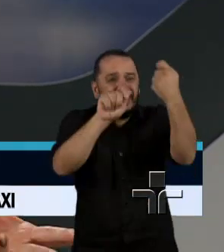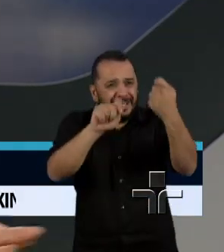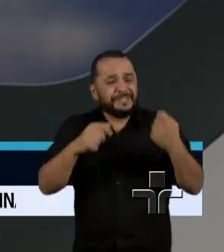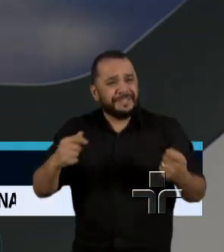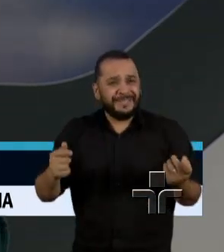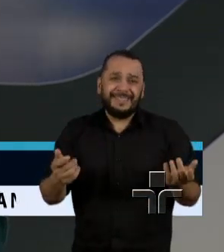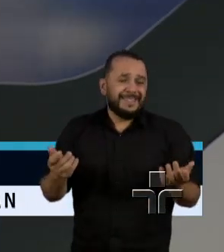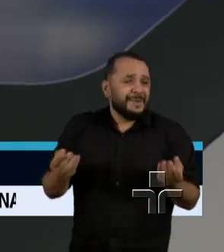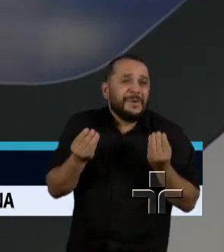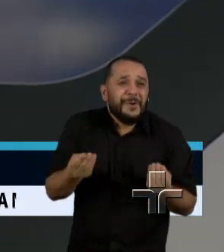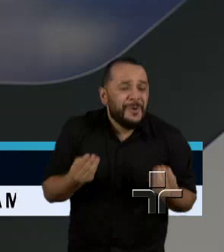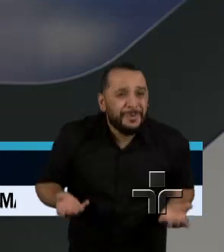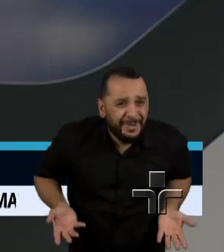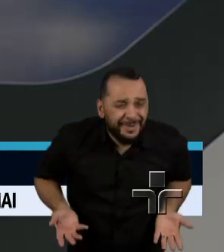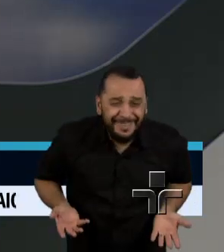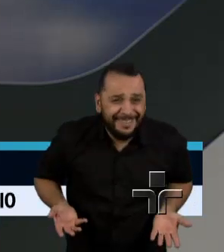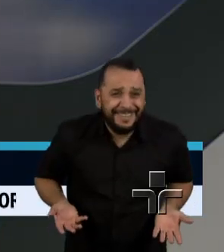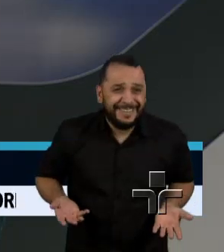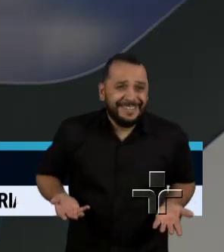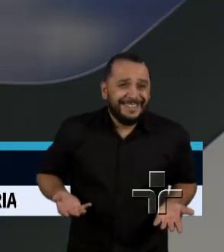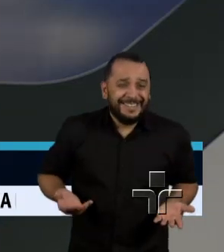para dizer, uma